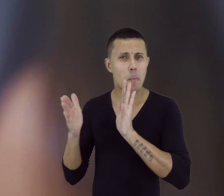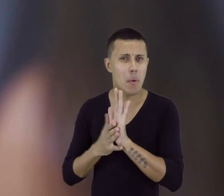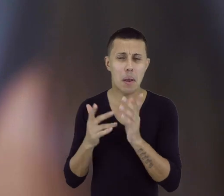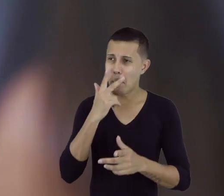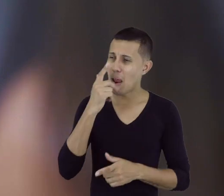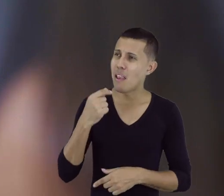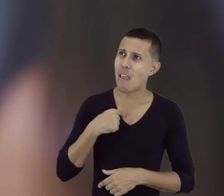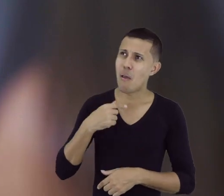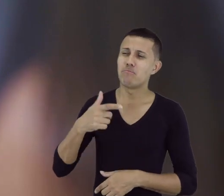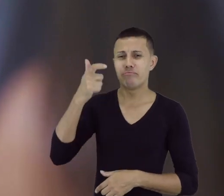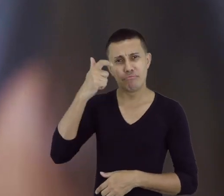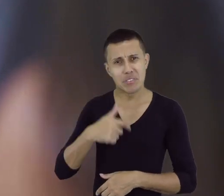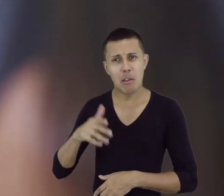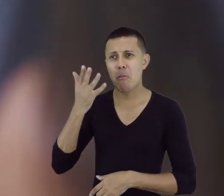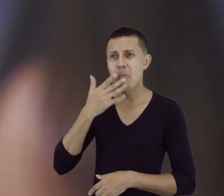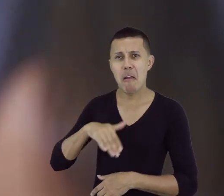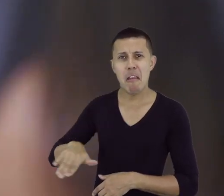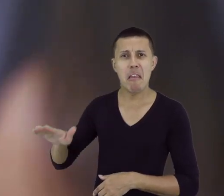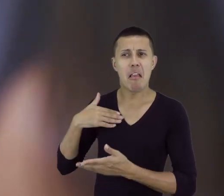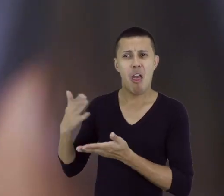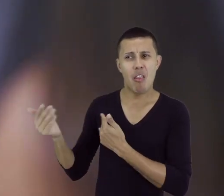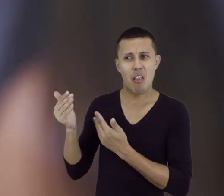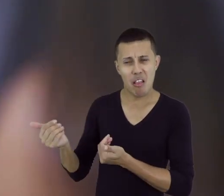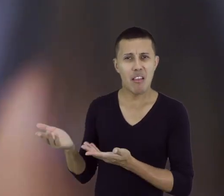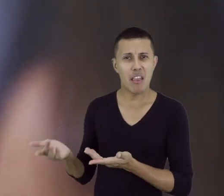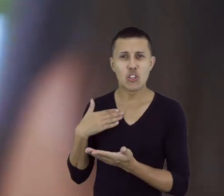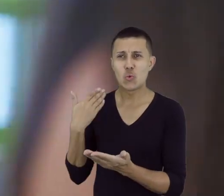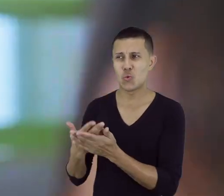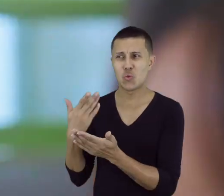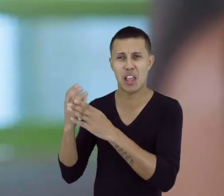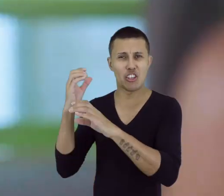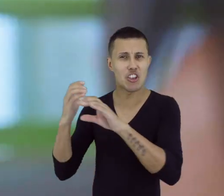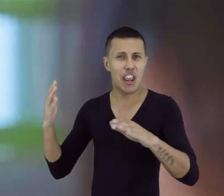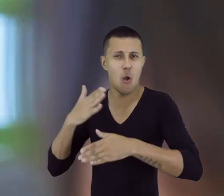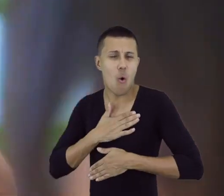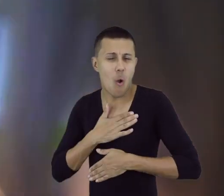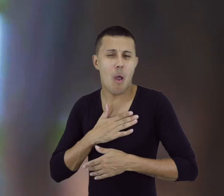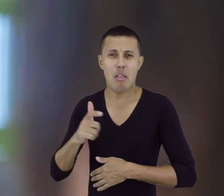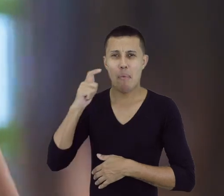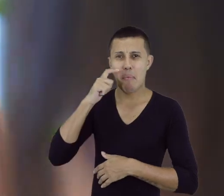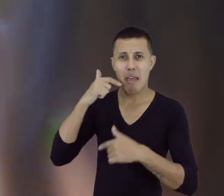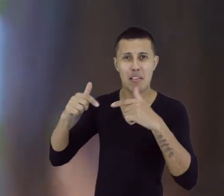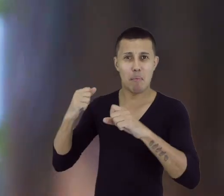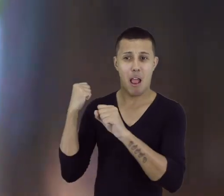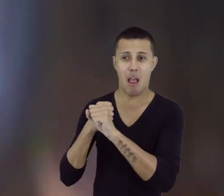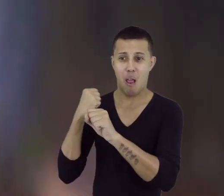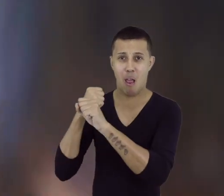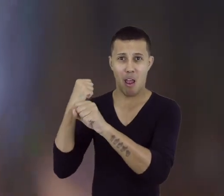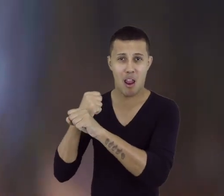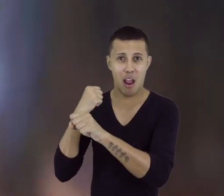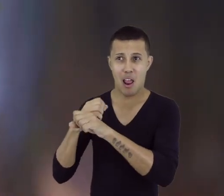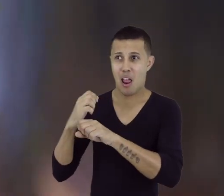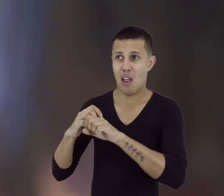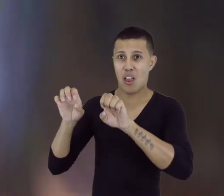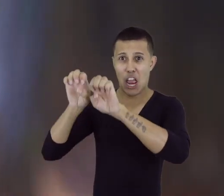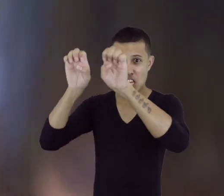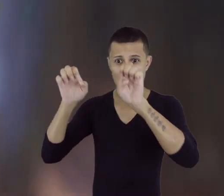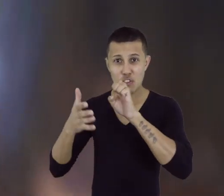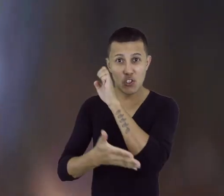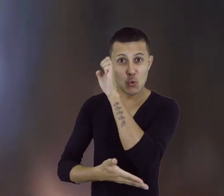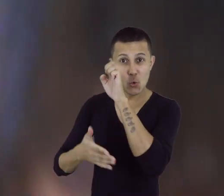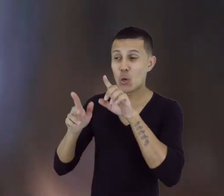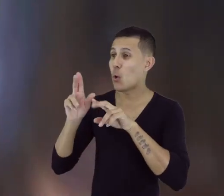então, eu sempre fui aquela pessoa que, desde criança ou desde adolescente, quis fazer engenharia. Gostava, meu pai trabalhava com obra, com infraestrutura, então